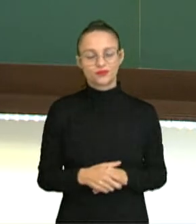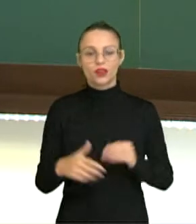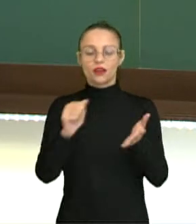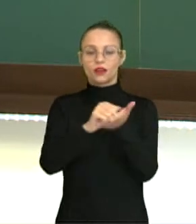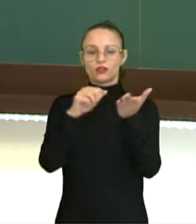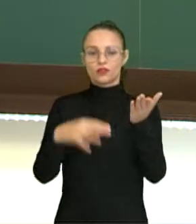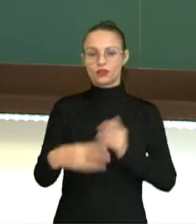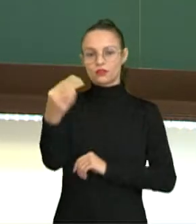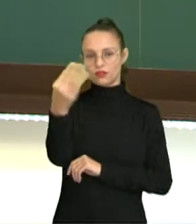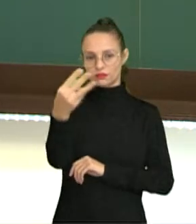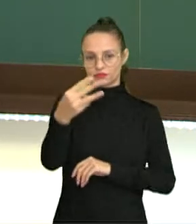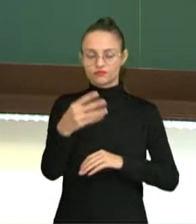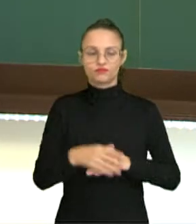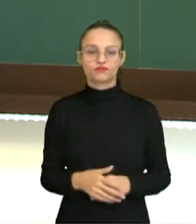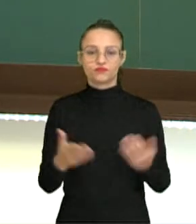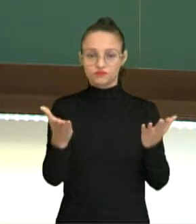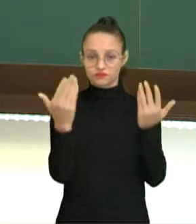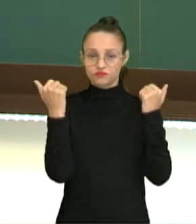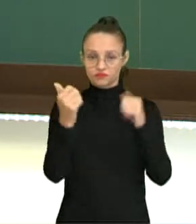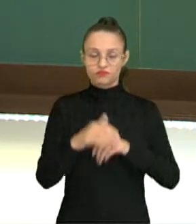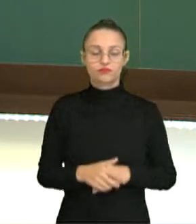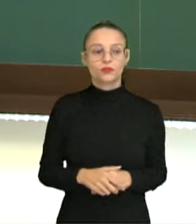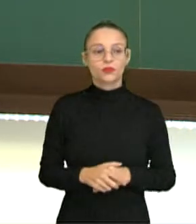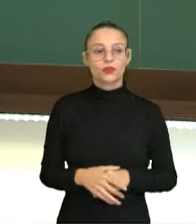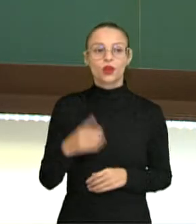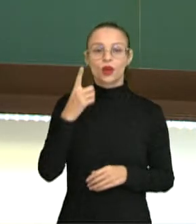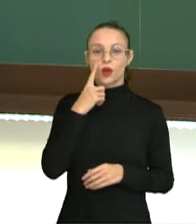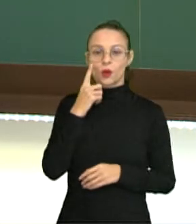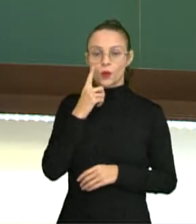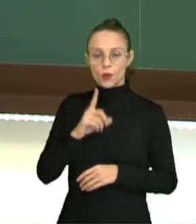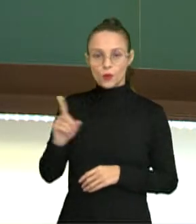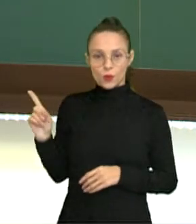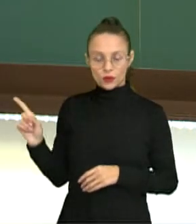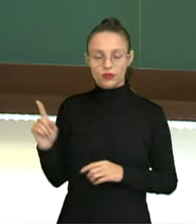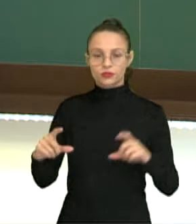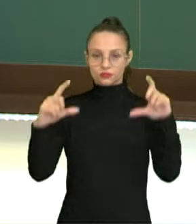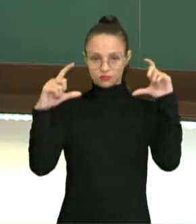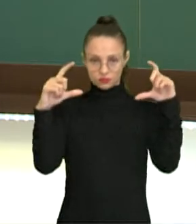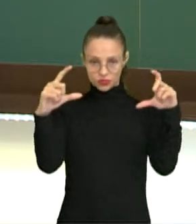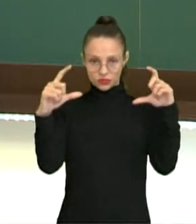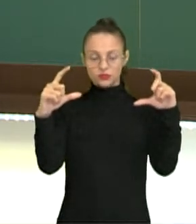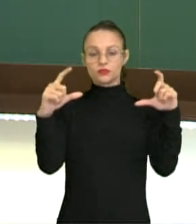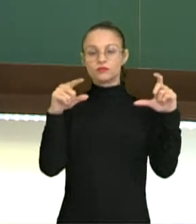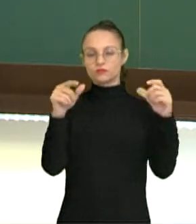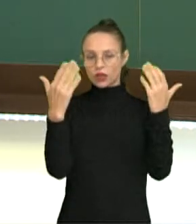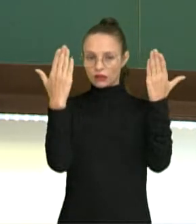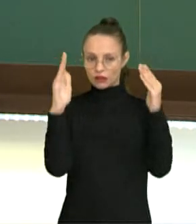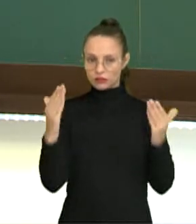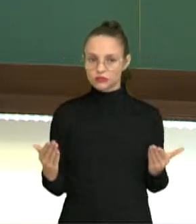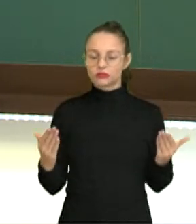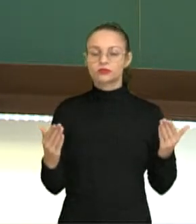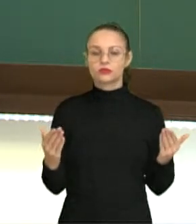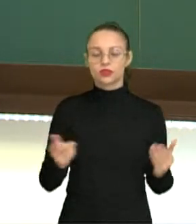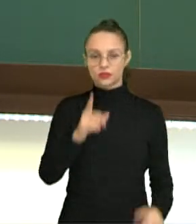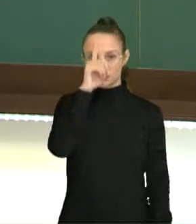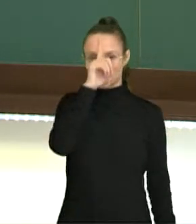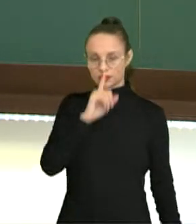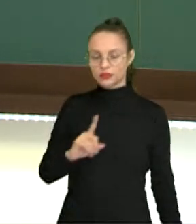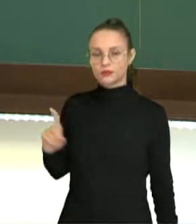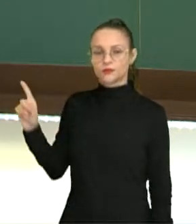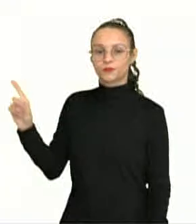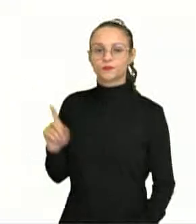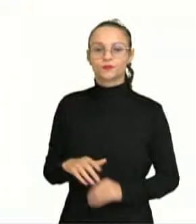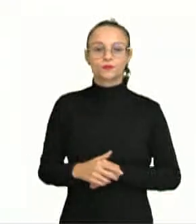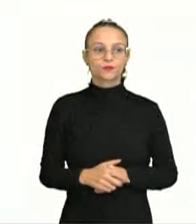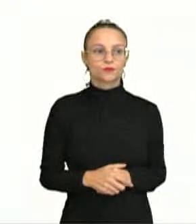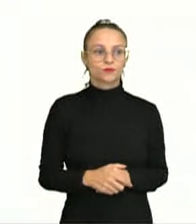Atividade 3, bora lá? Olha a passagem que eu selecionei para a gente analisar, está aqui em amarelo.